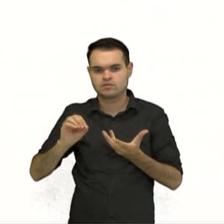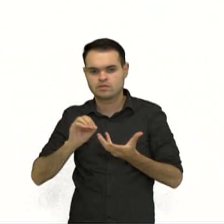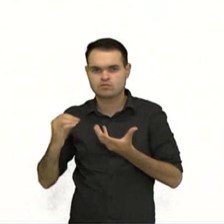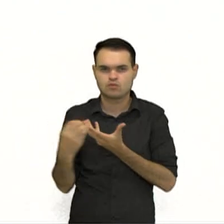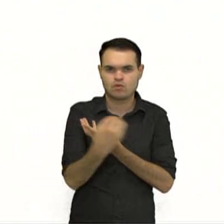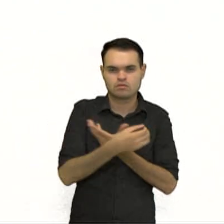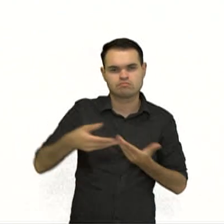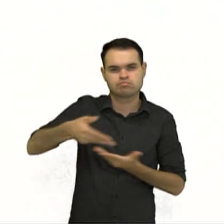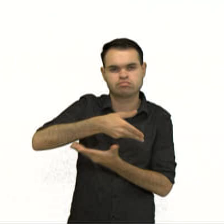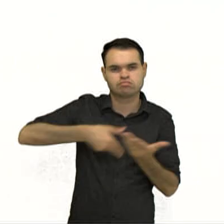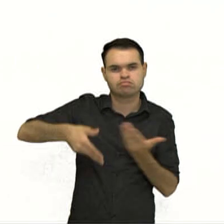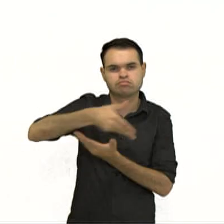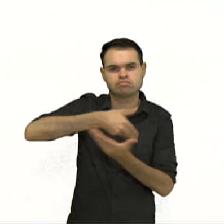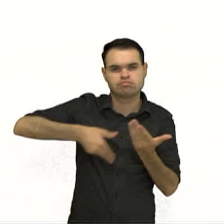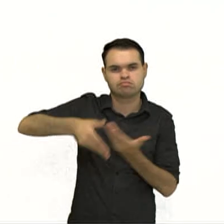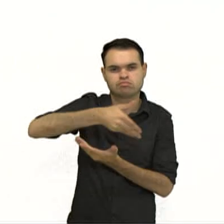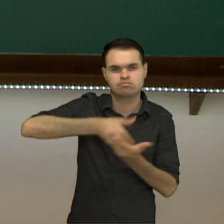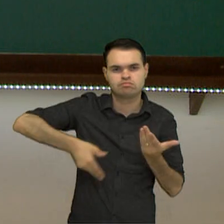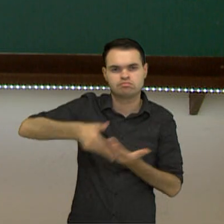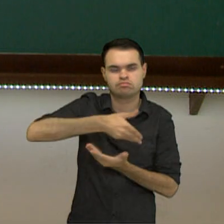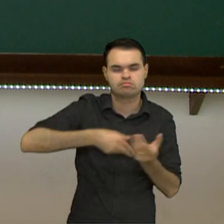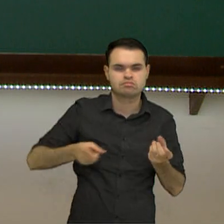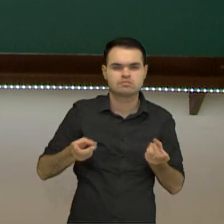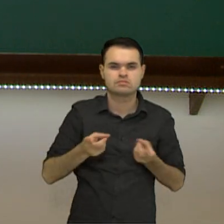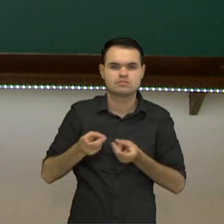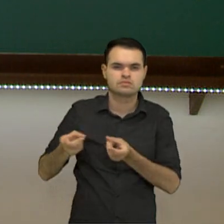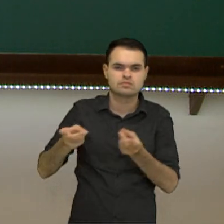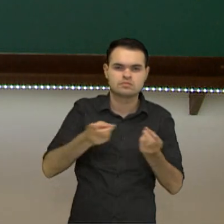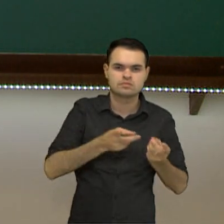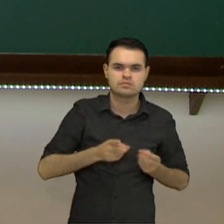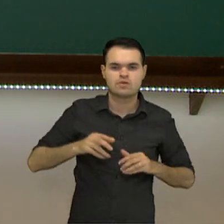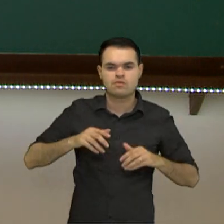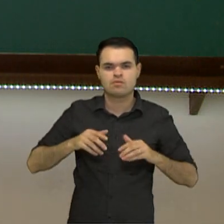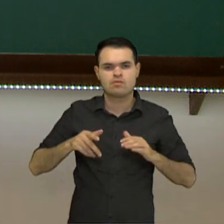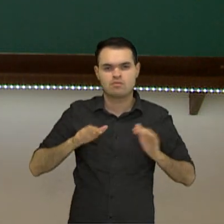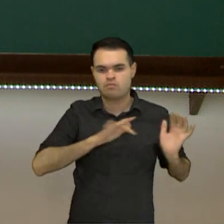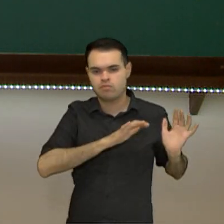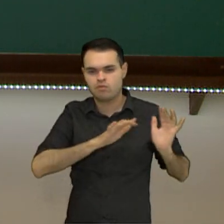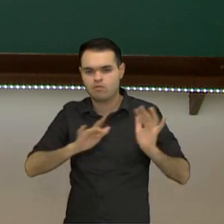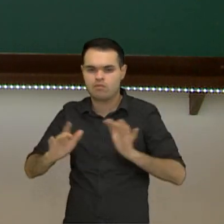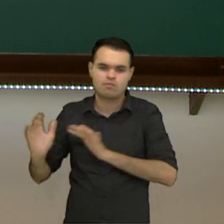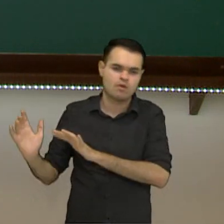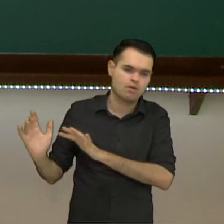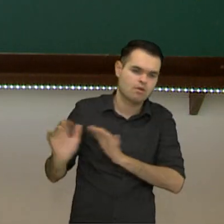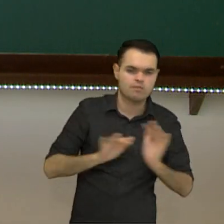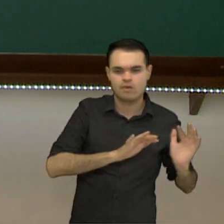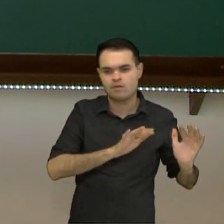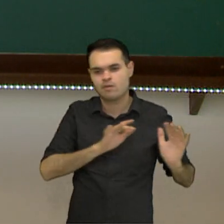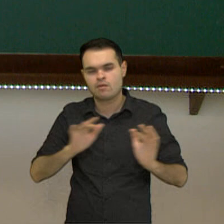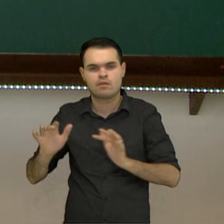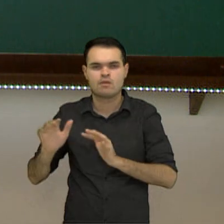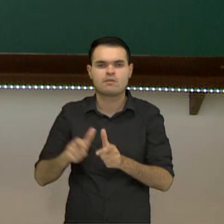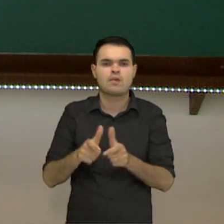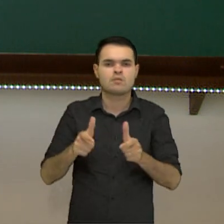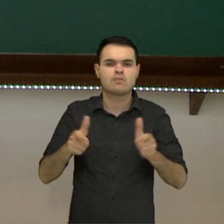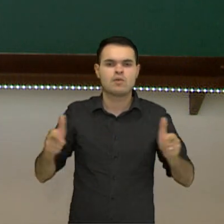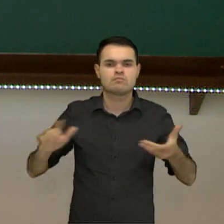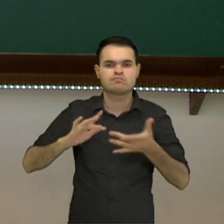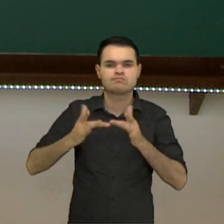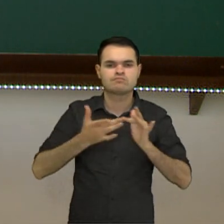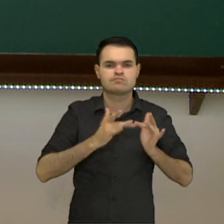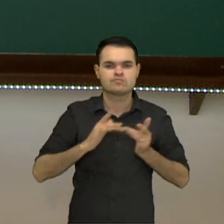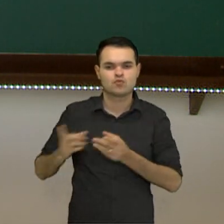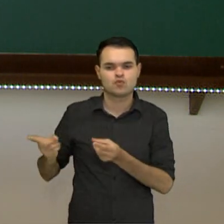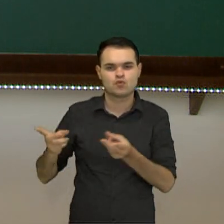várias regiões da Europa, essas cruzadas, né? Essa movimentação de pessoas entre as regiões da Europa e o aumento do comércio entre